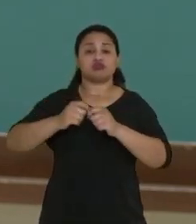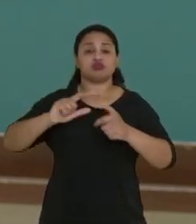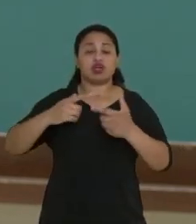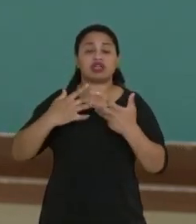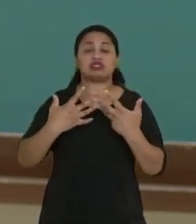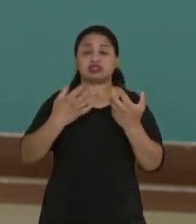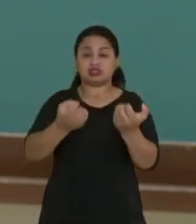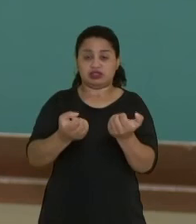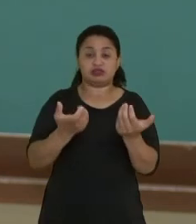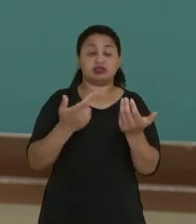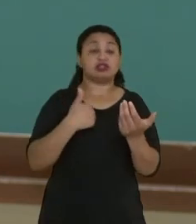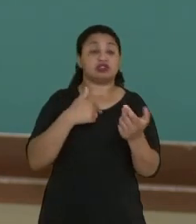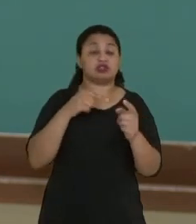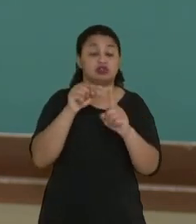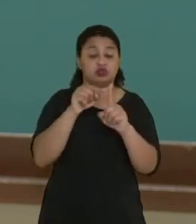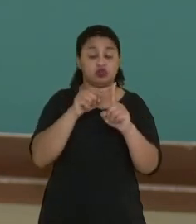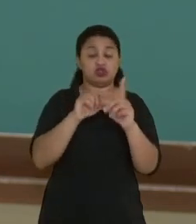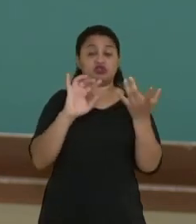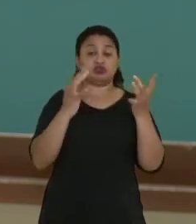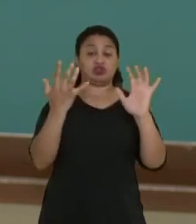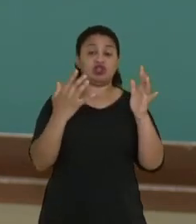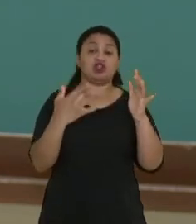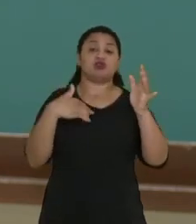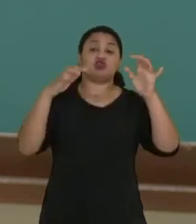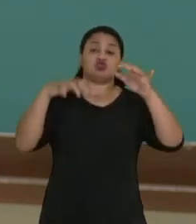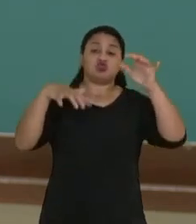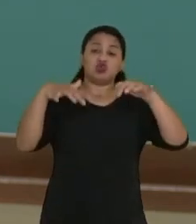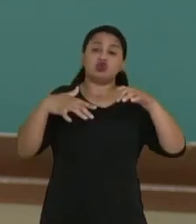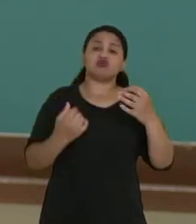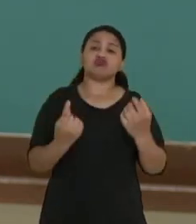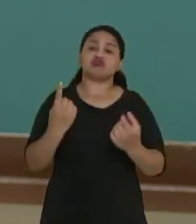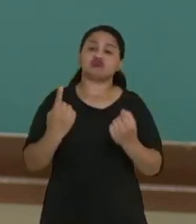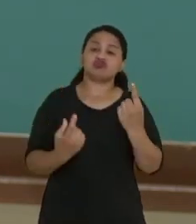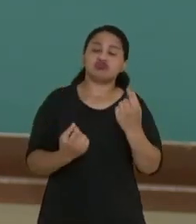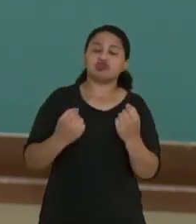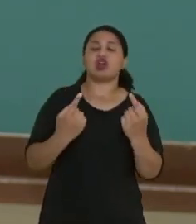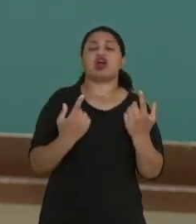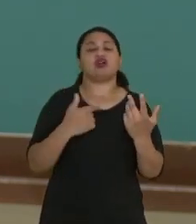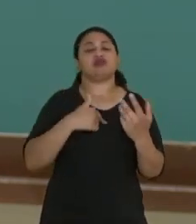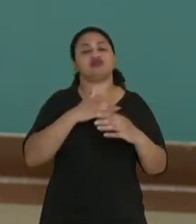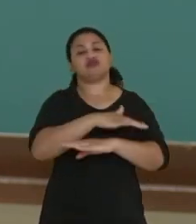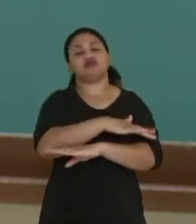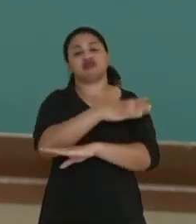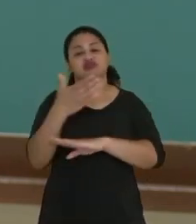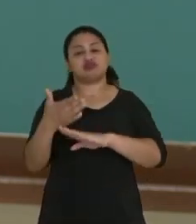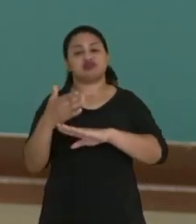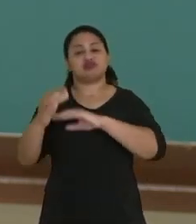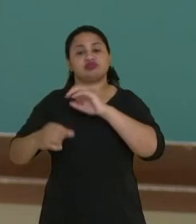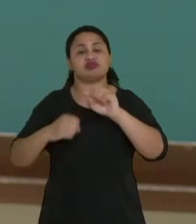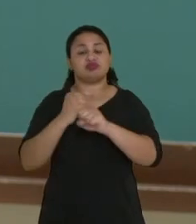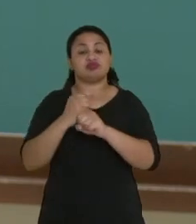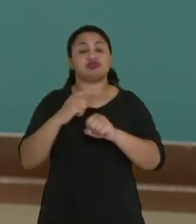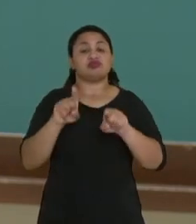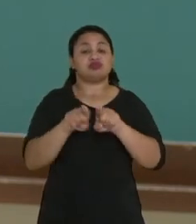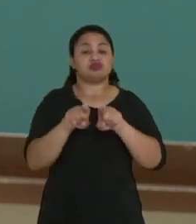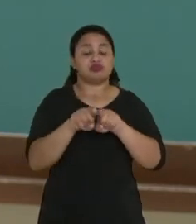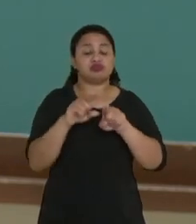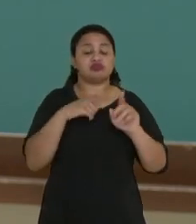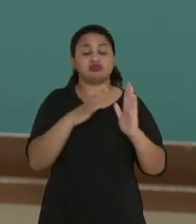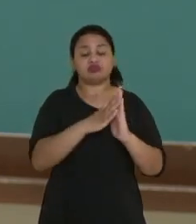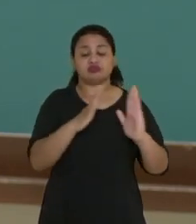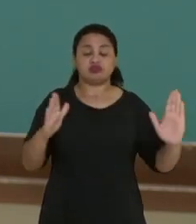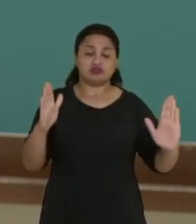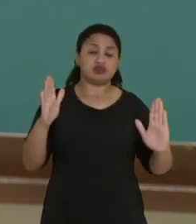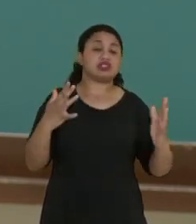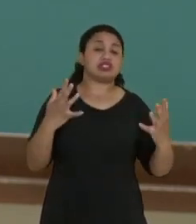tenho um tipo climático que tem chuvas irregulares e pouca chuva ao longo do ano, eu vou ter longos períodos de estiagem,